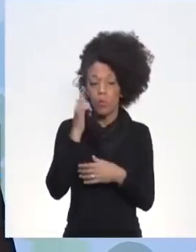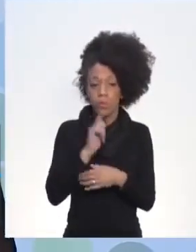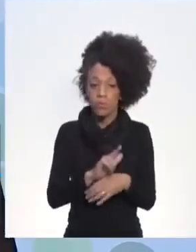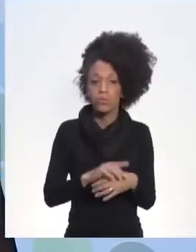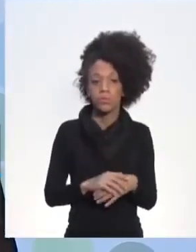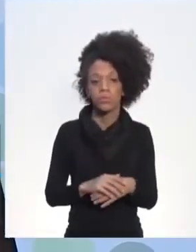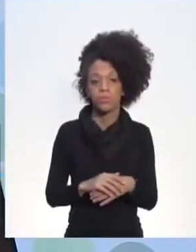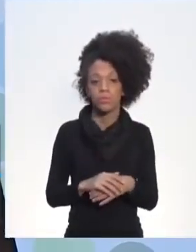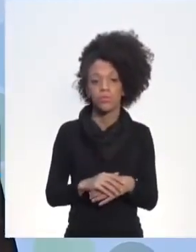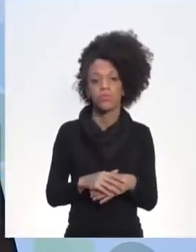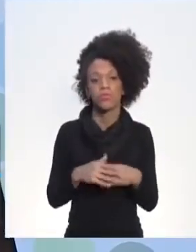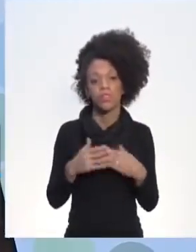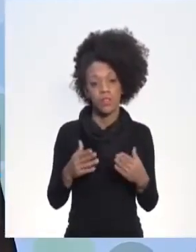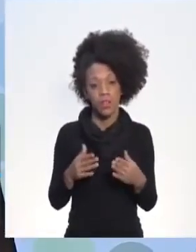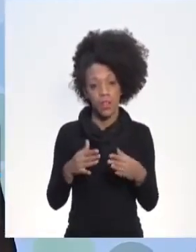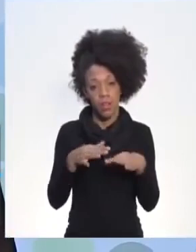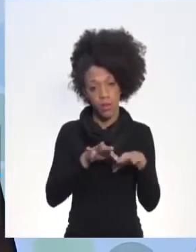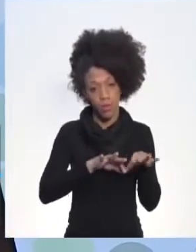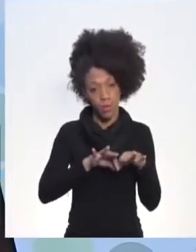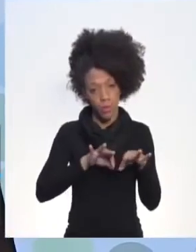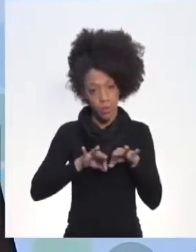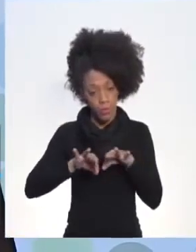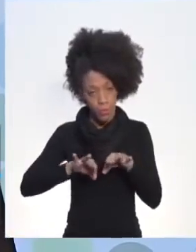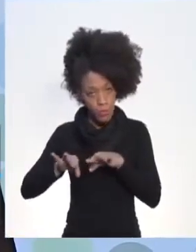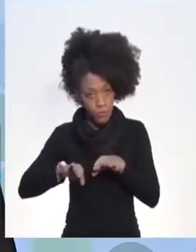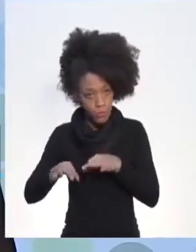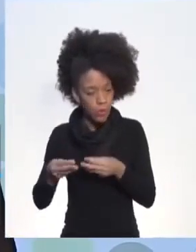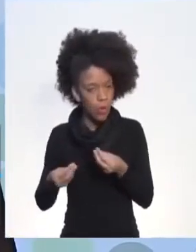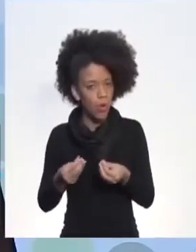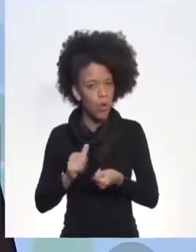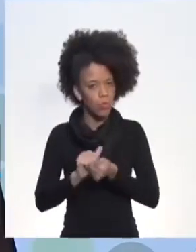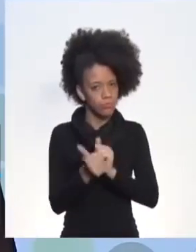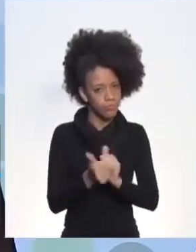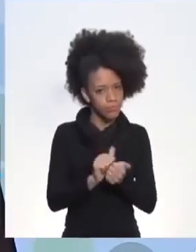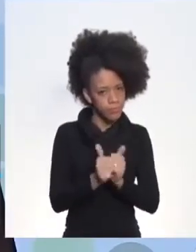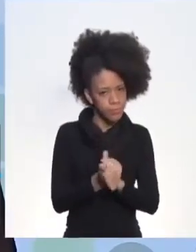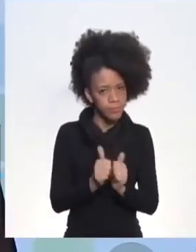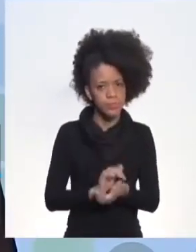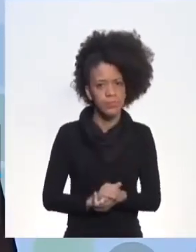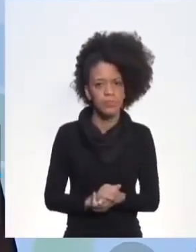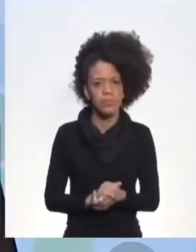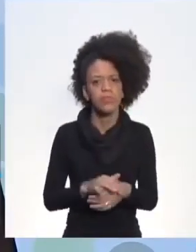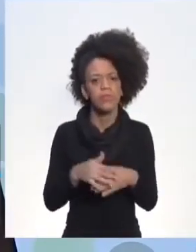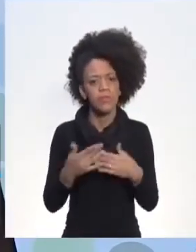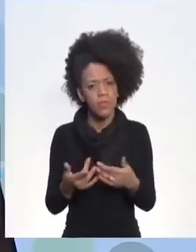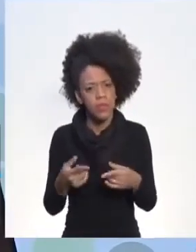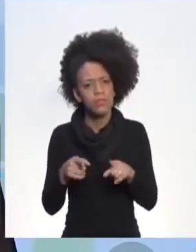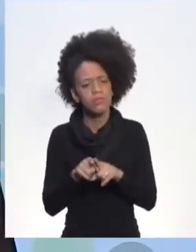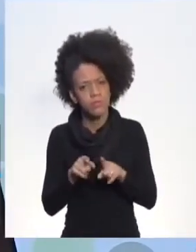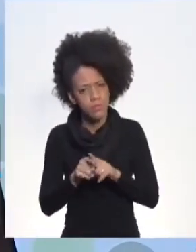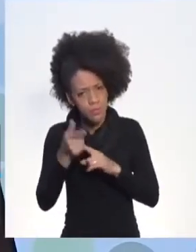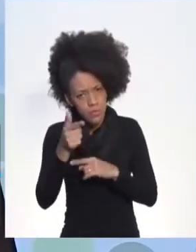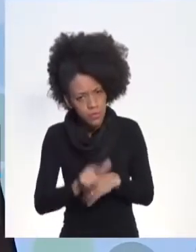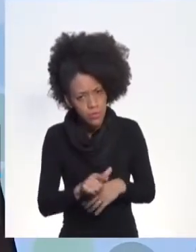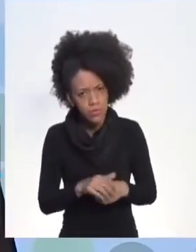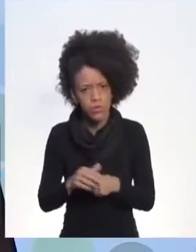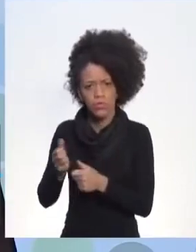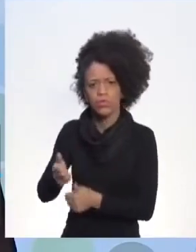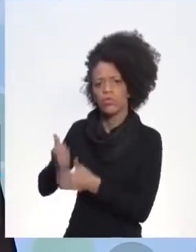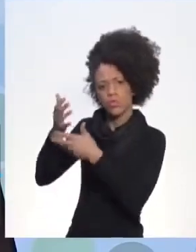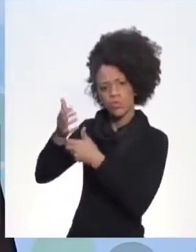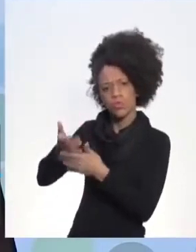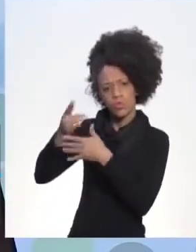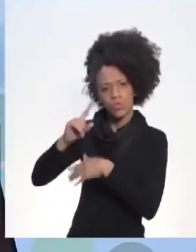consiga colocar em ordem e mostrar como foi ficando, tá? E vou olhar novamente o